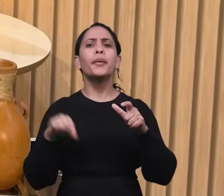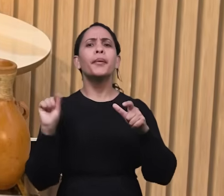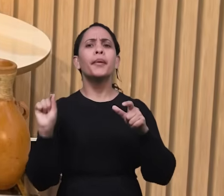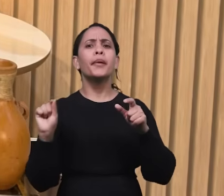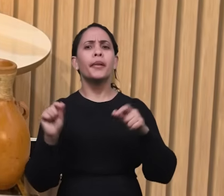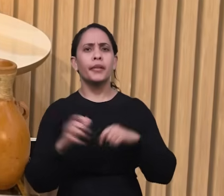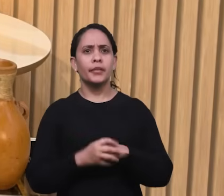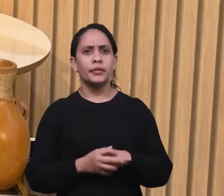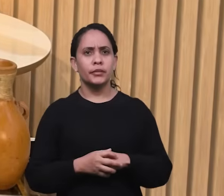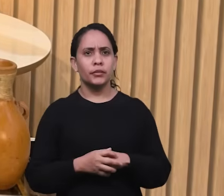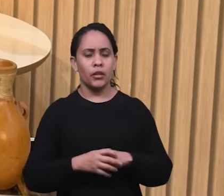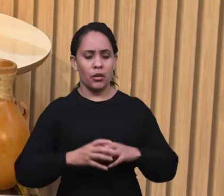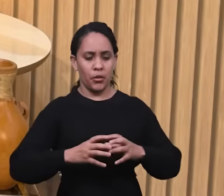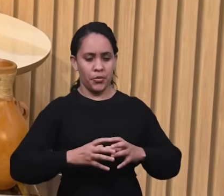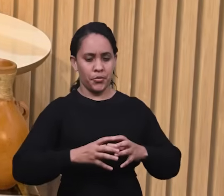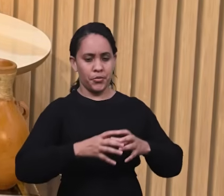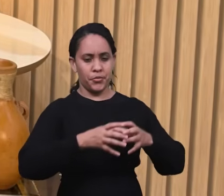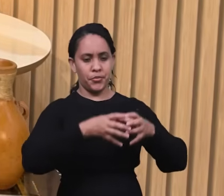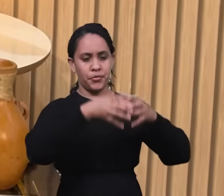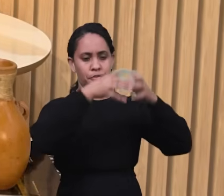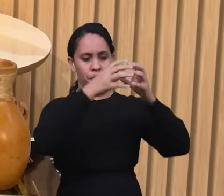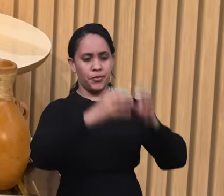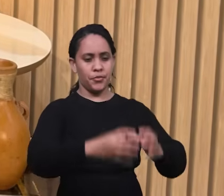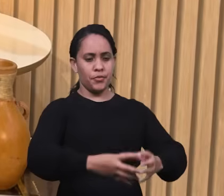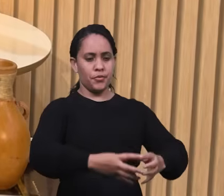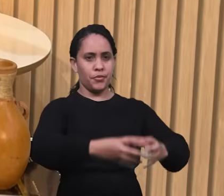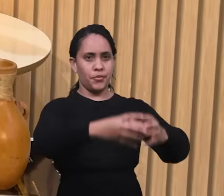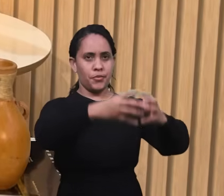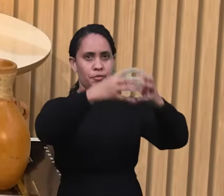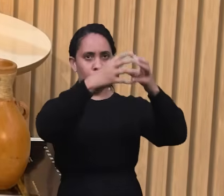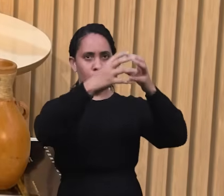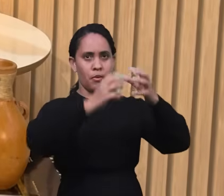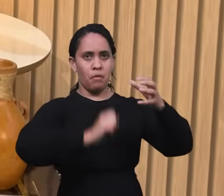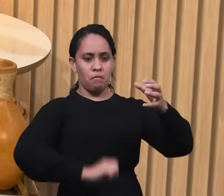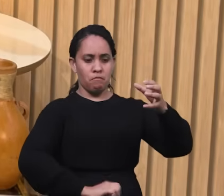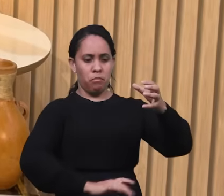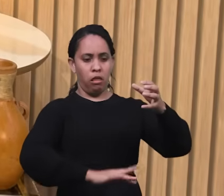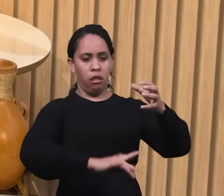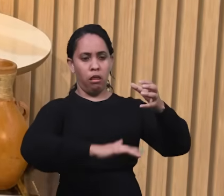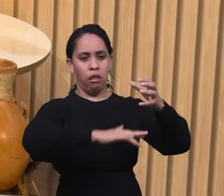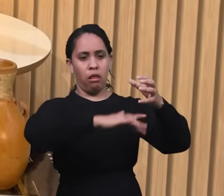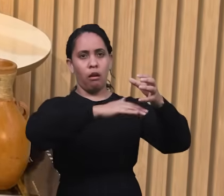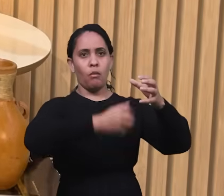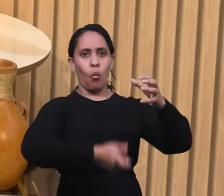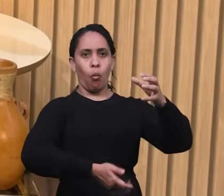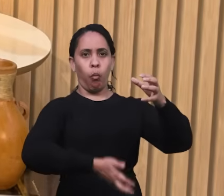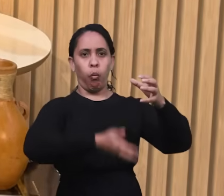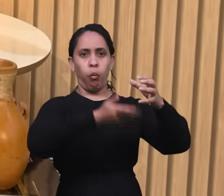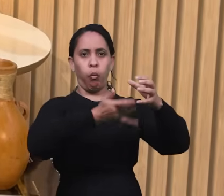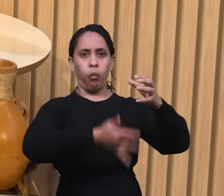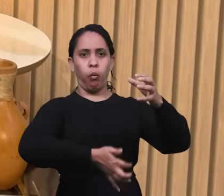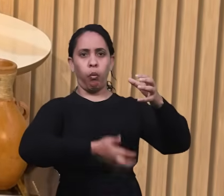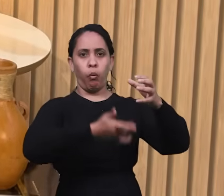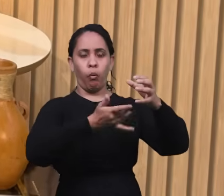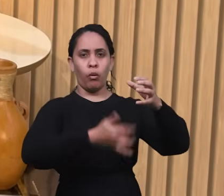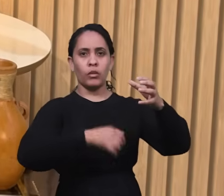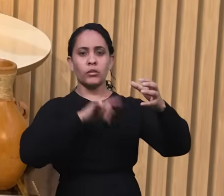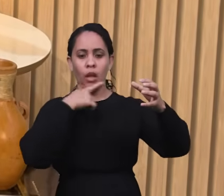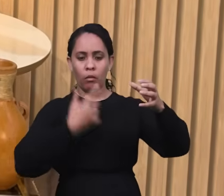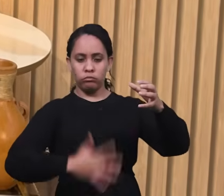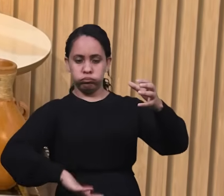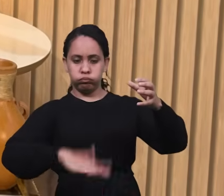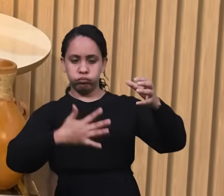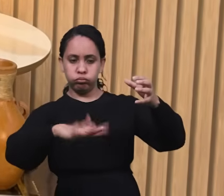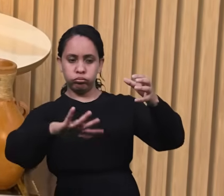os rios estavam na cheia, mas eles obedeceram ao Senhor, colocaram o pé na água, o segundo